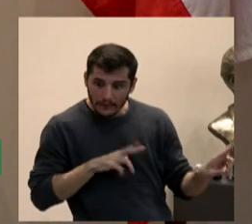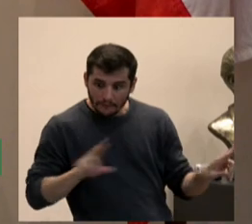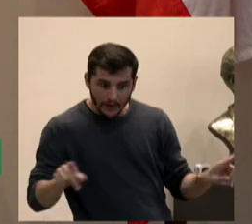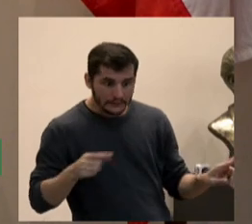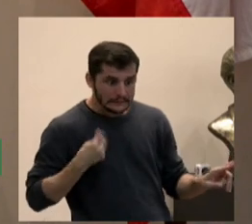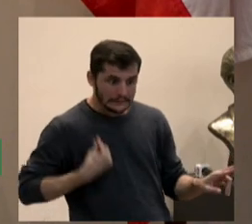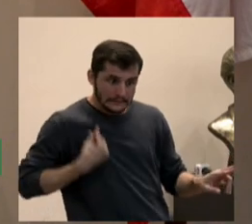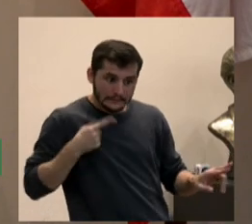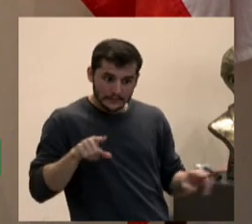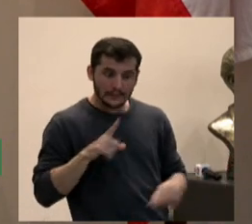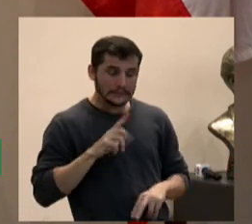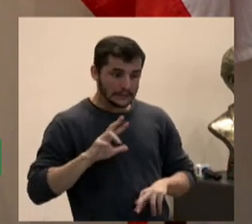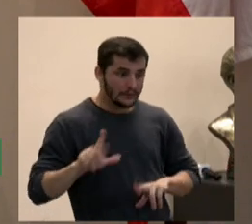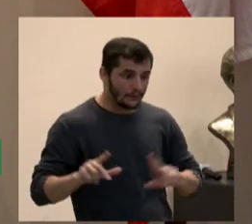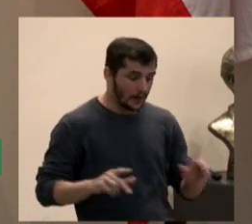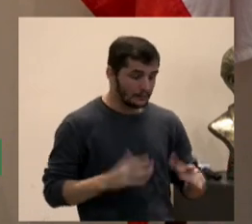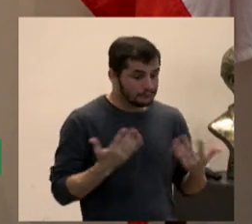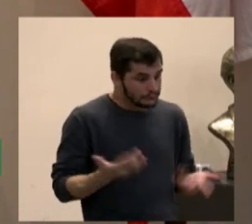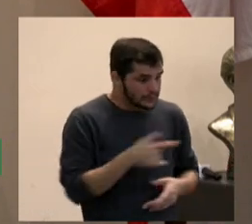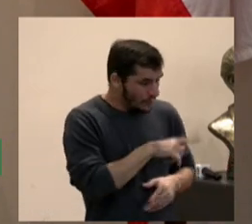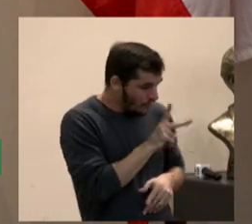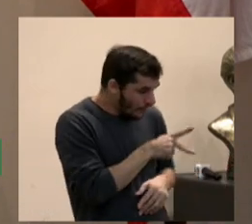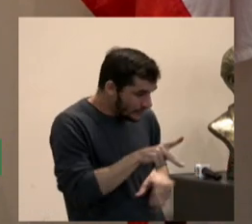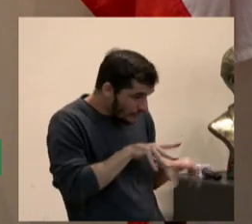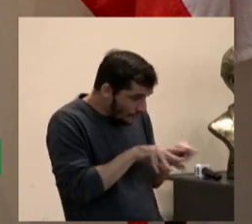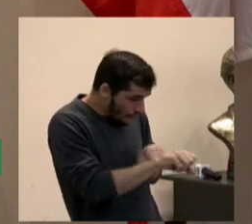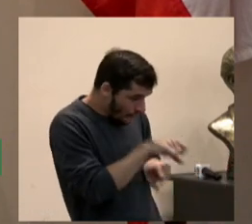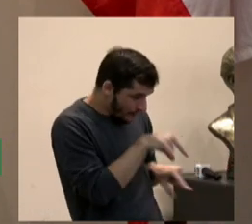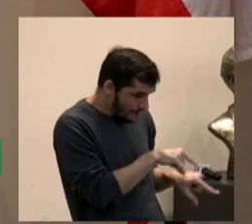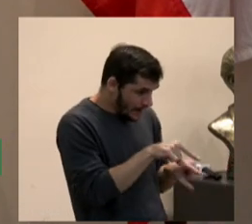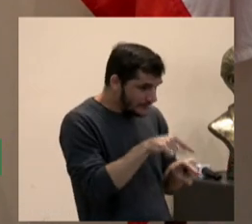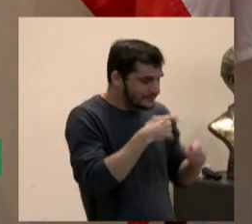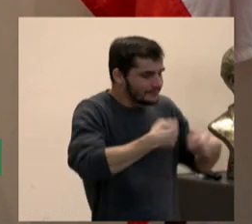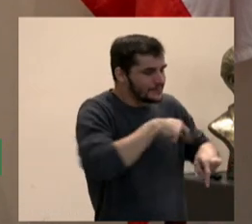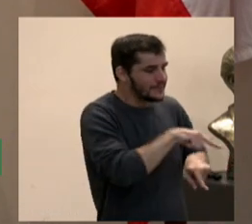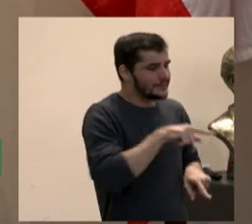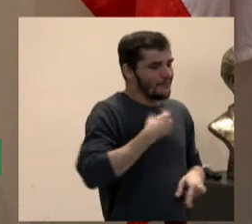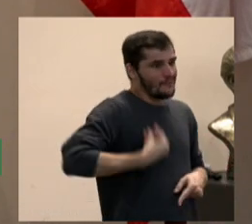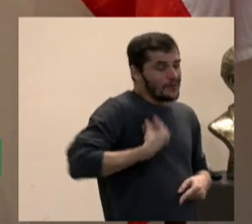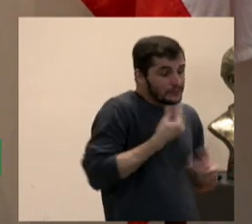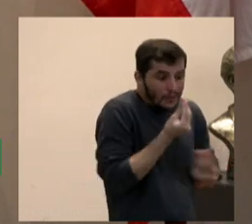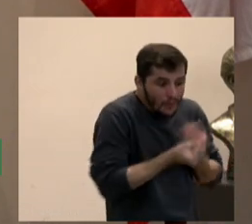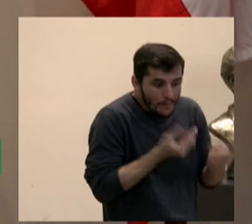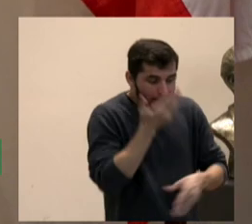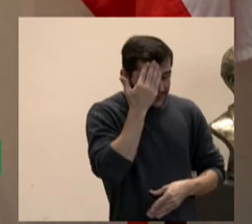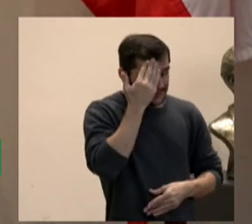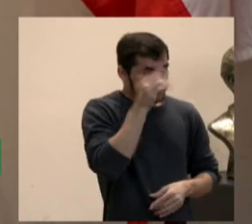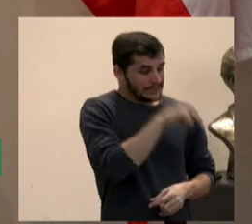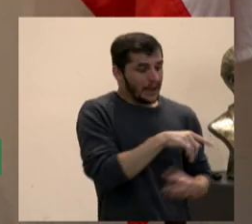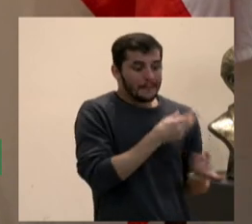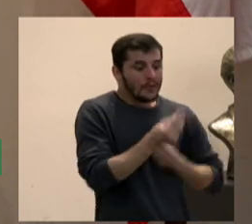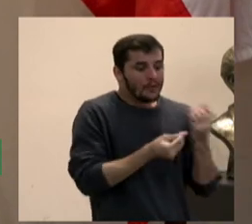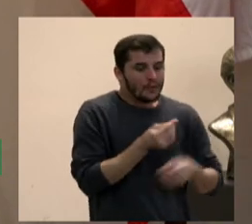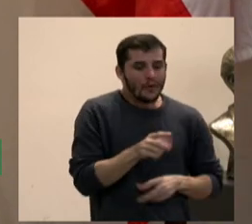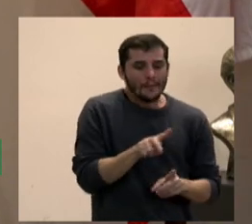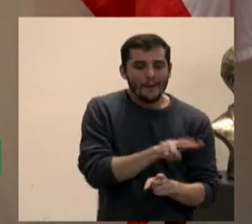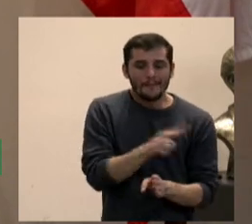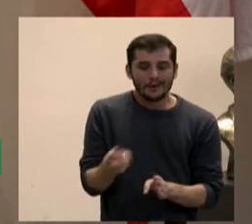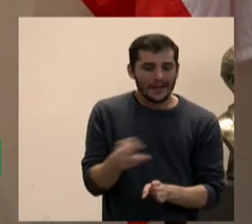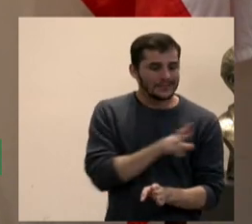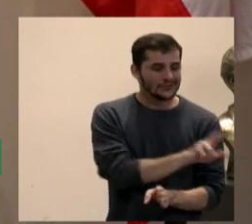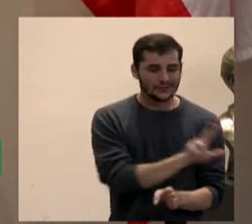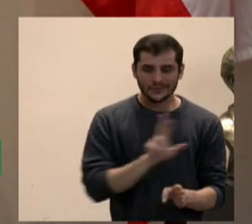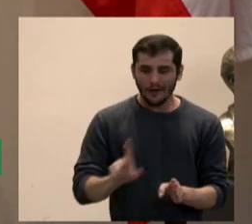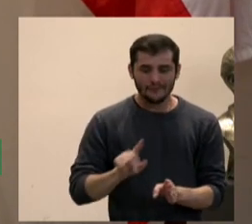a organização, a formação dos professores precisa considerar esta modalidade com as